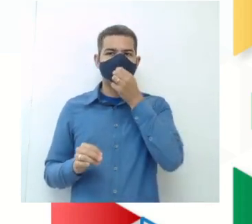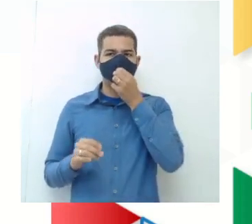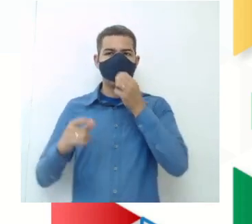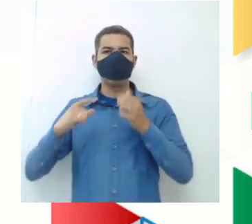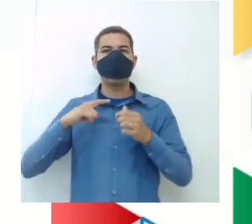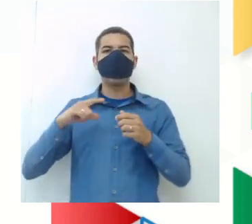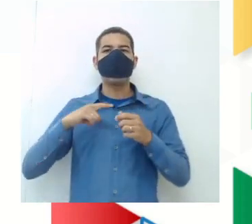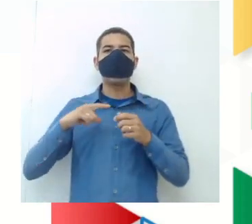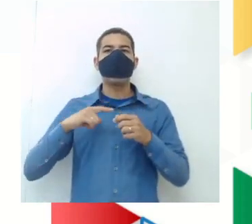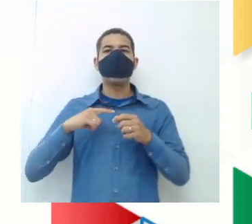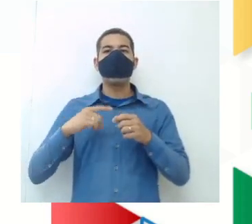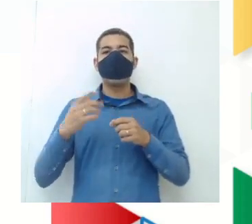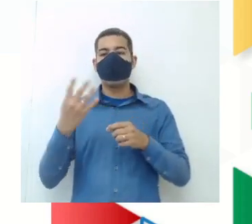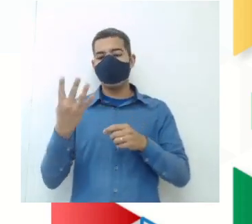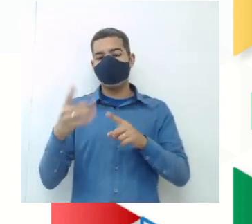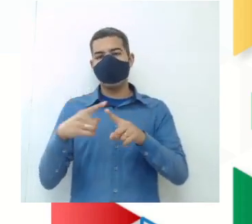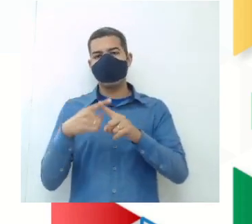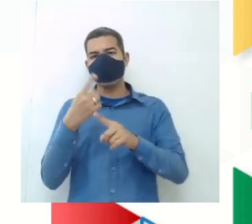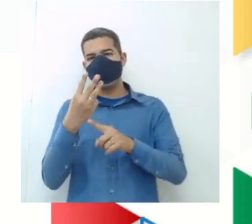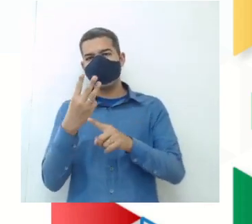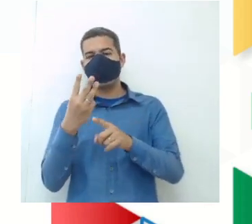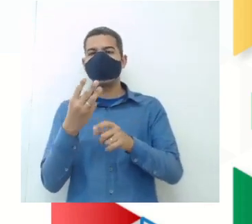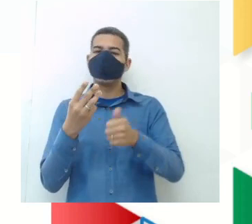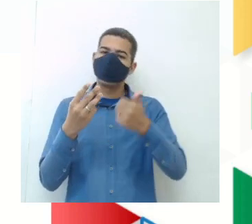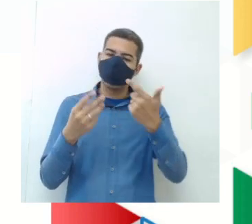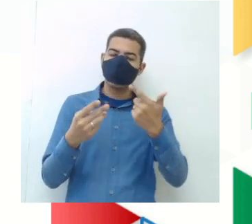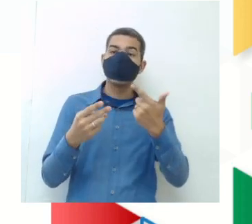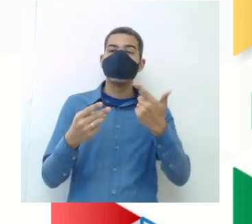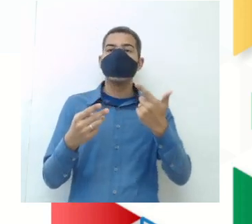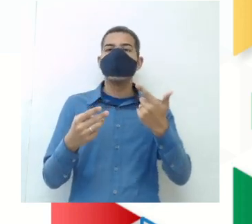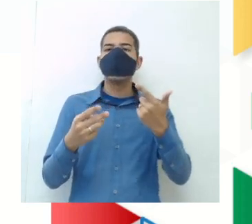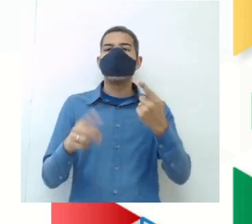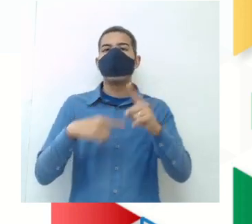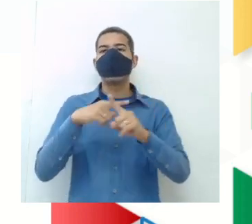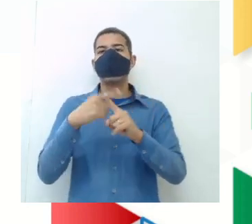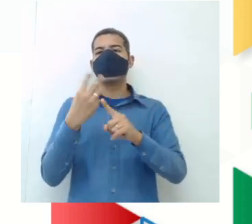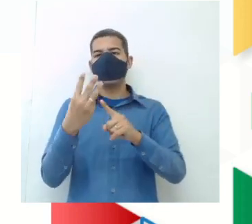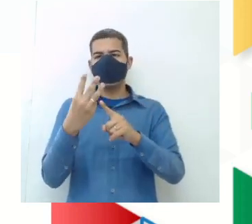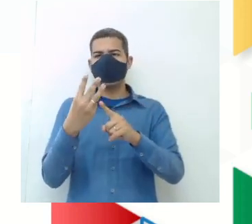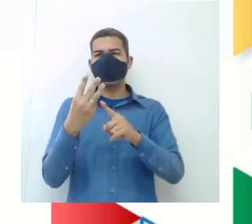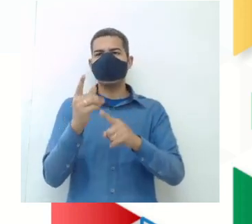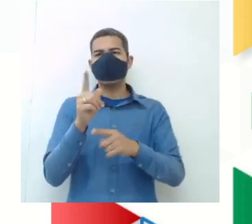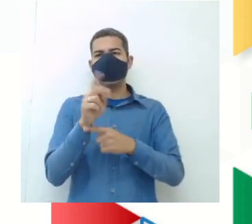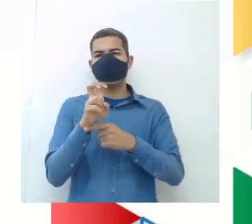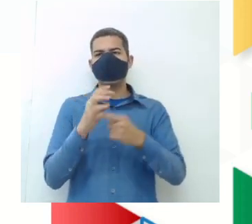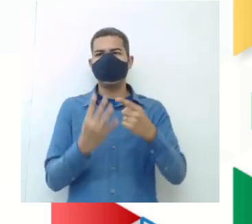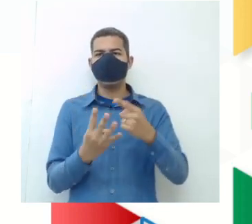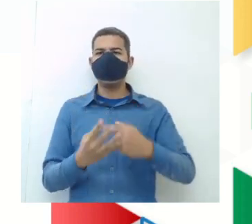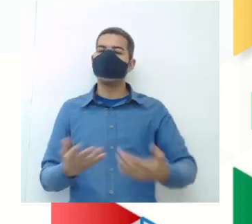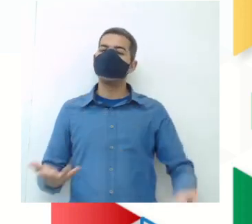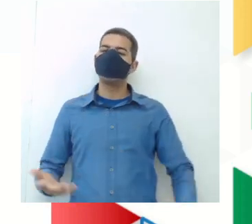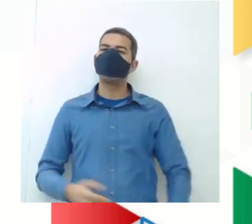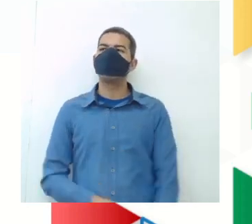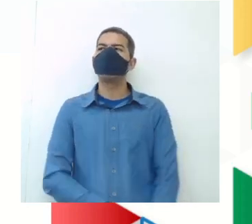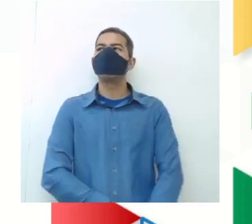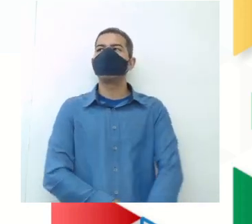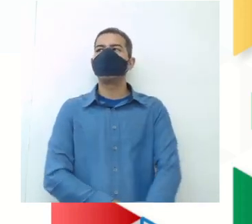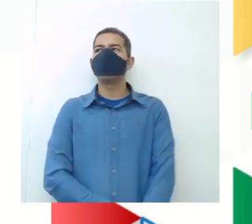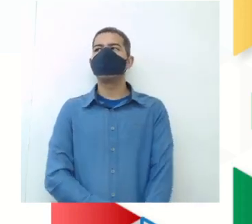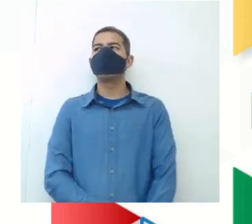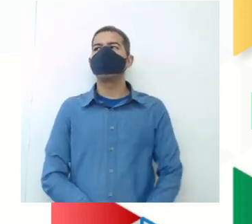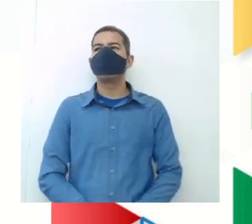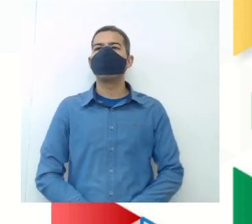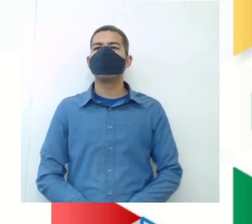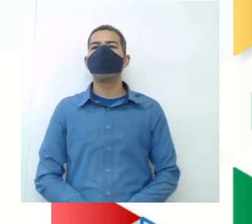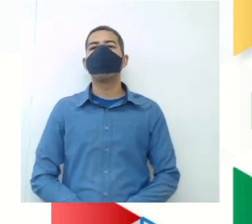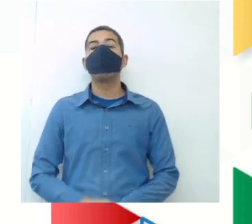pego 4 vezes 3, 12, mais 3. Então quando eu faço 12 mais 3, 15 sobre 4. Também não é